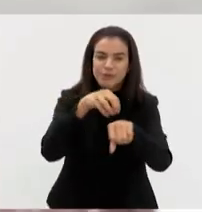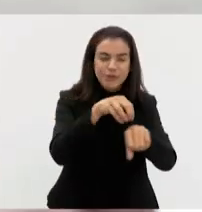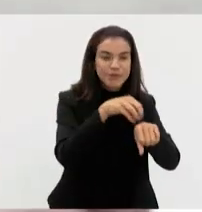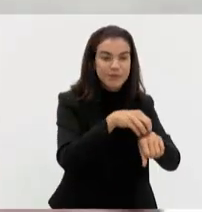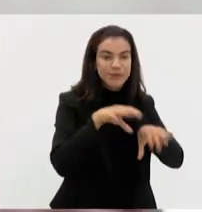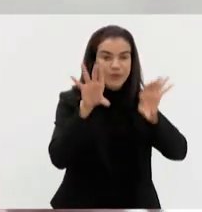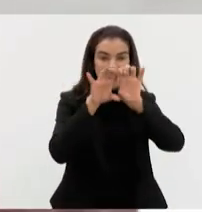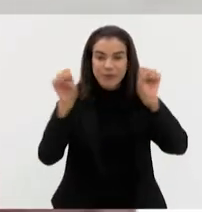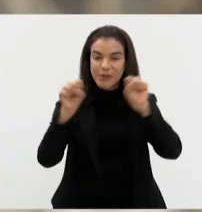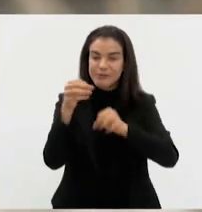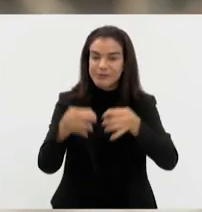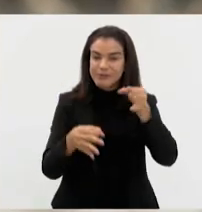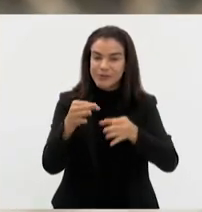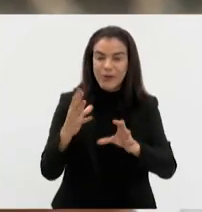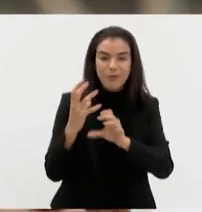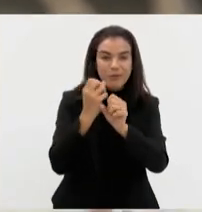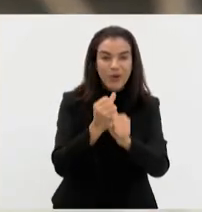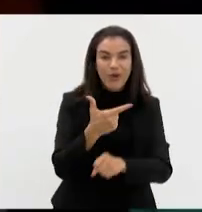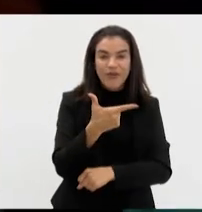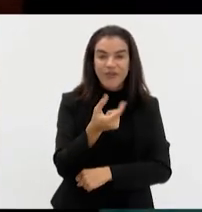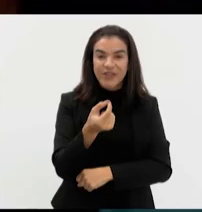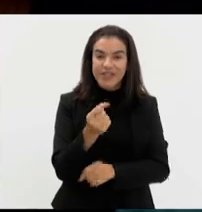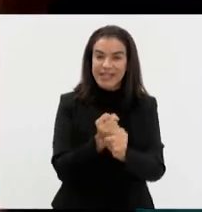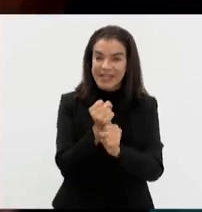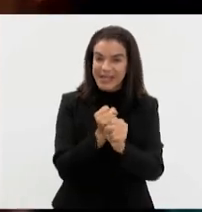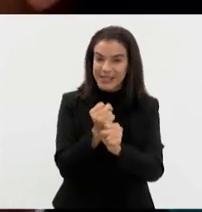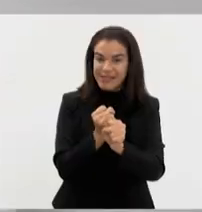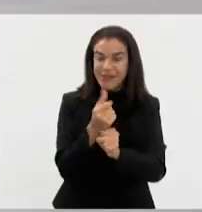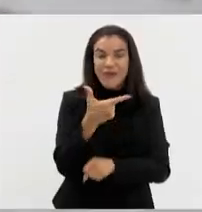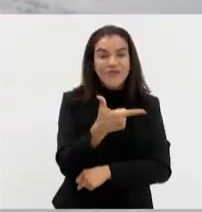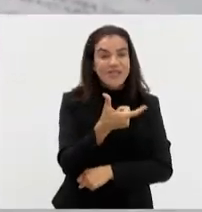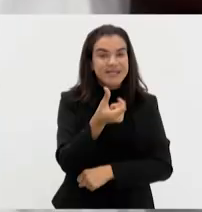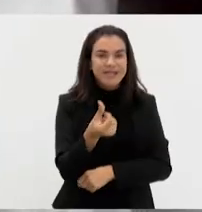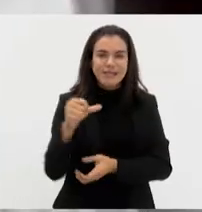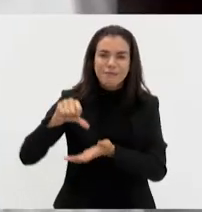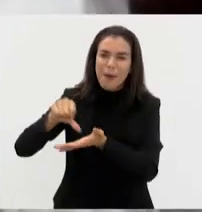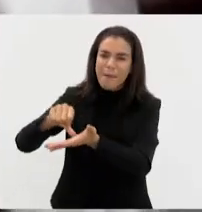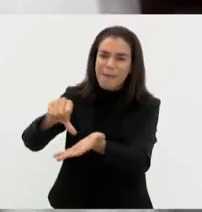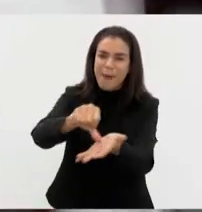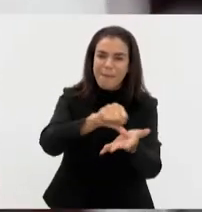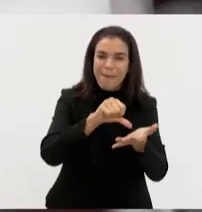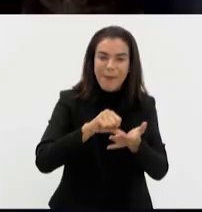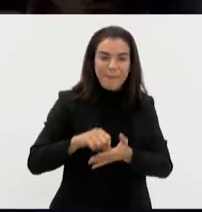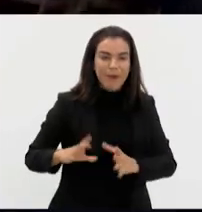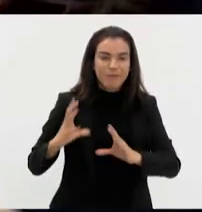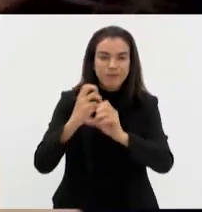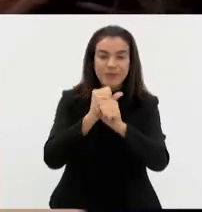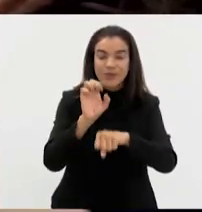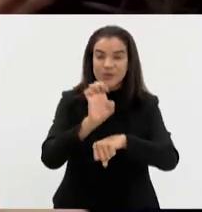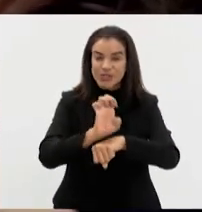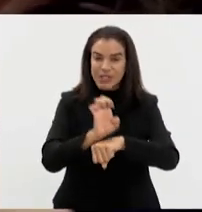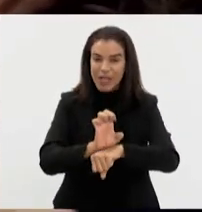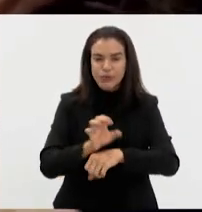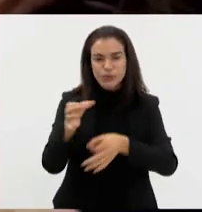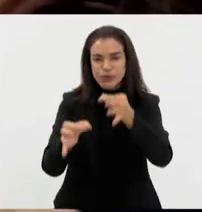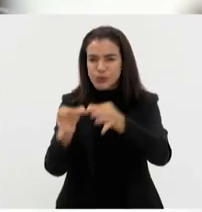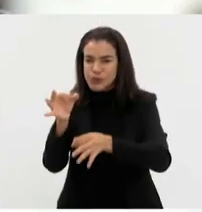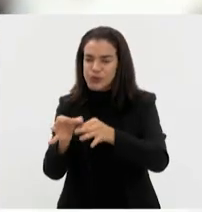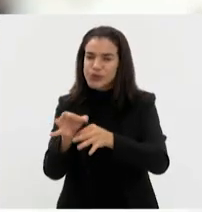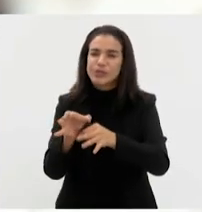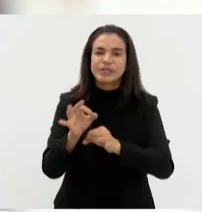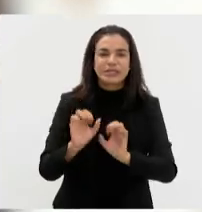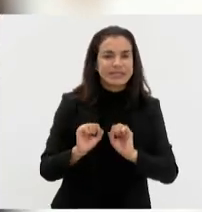Justiça do Rio completa 20 anos no próximo mês. São 26 postos de atendimento em todo o estado. Juízes,